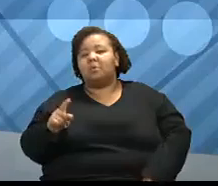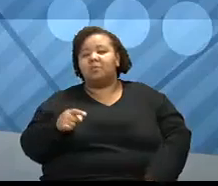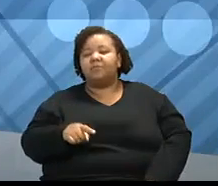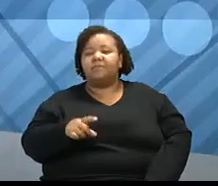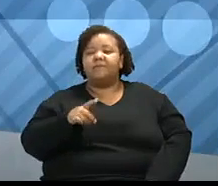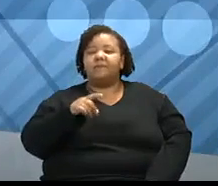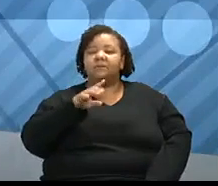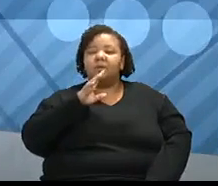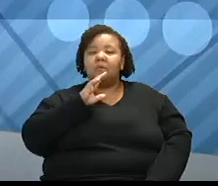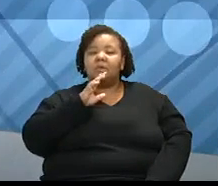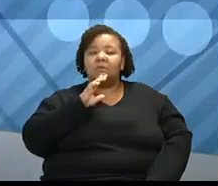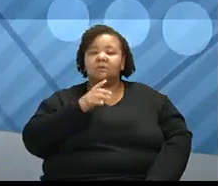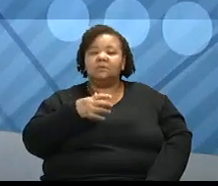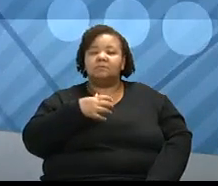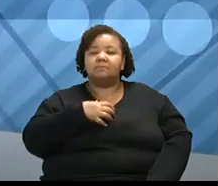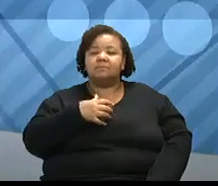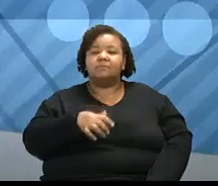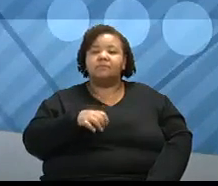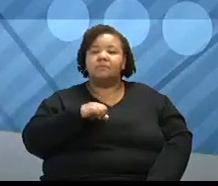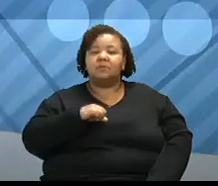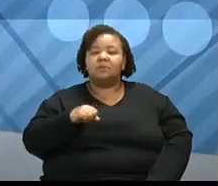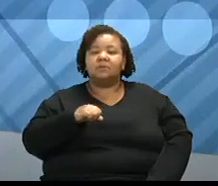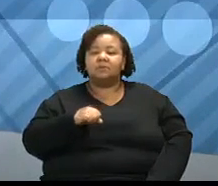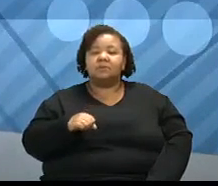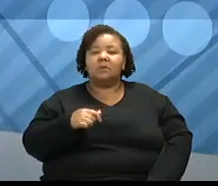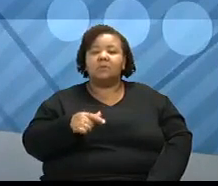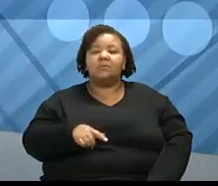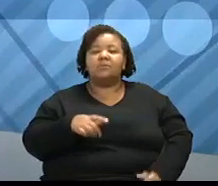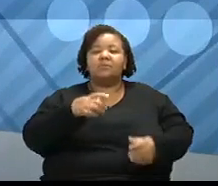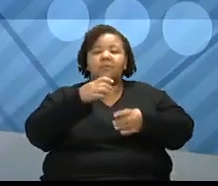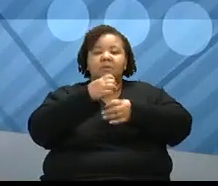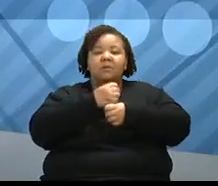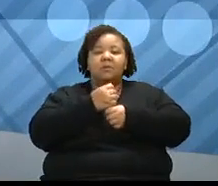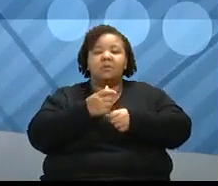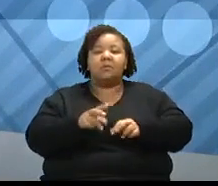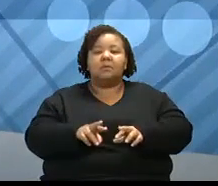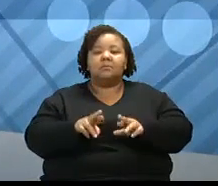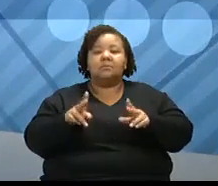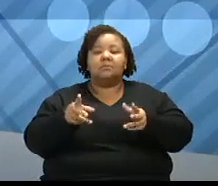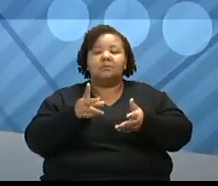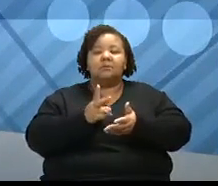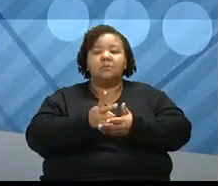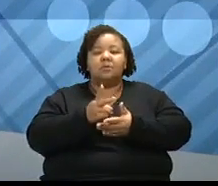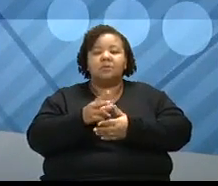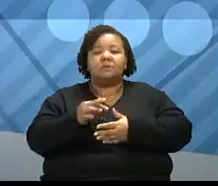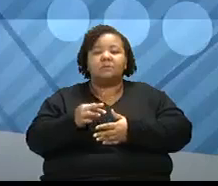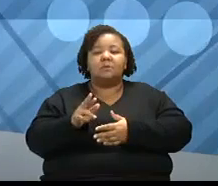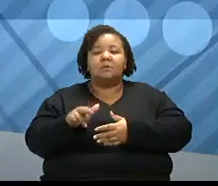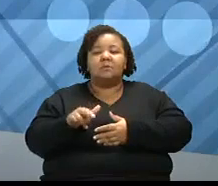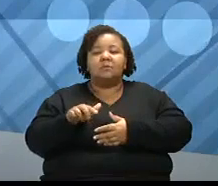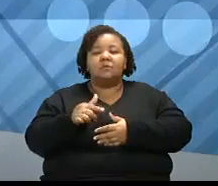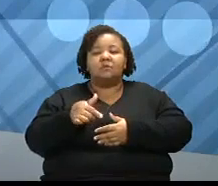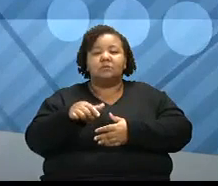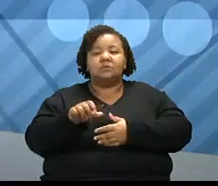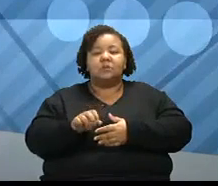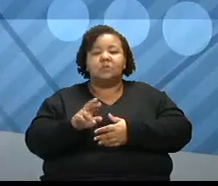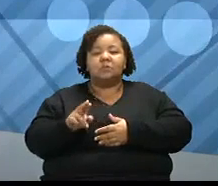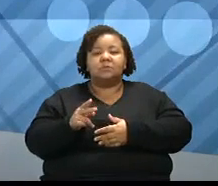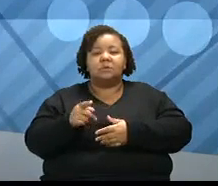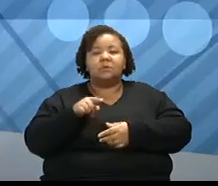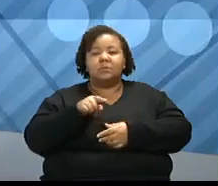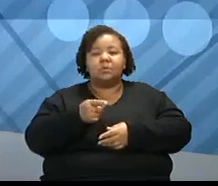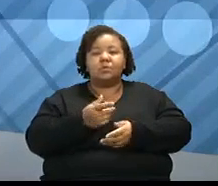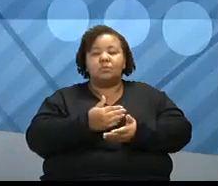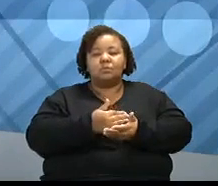função potencial, aplicar no ponto final e calcular a diferença com essa mesma função potencial aplicada no ponto